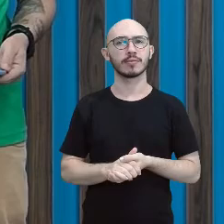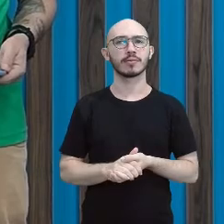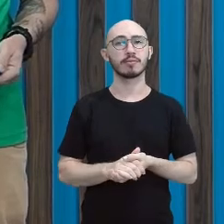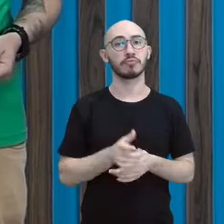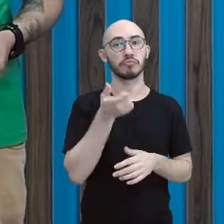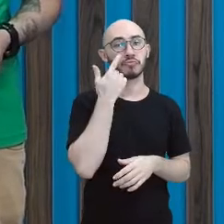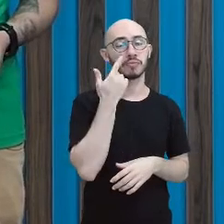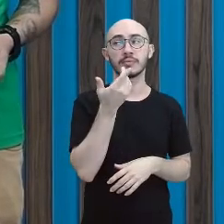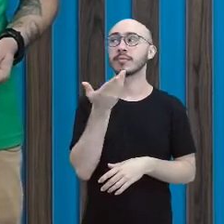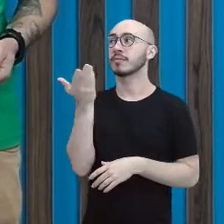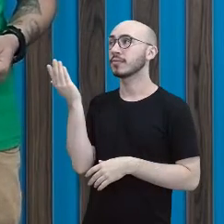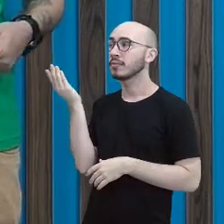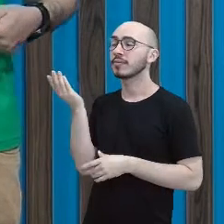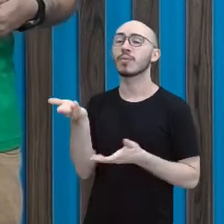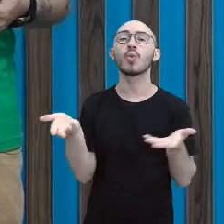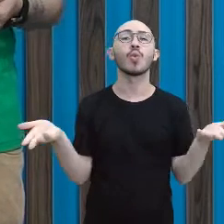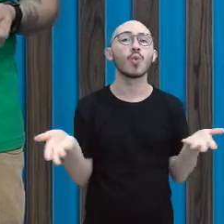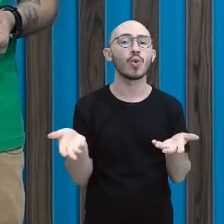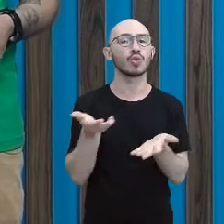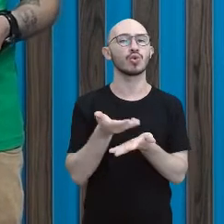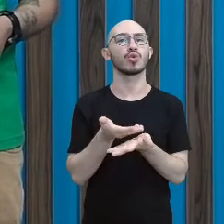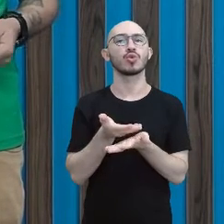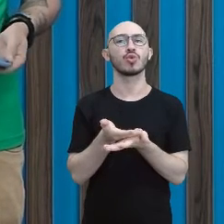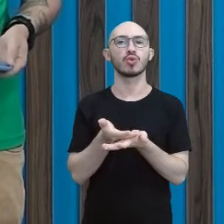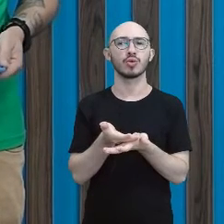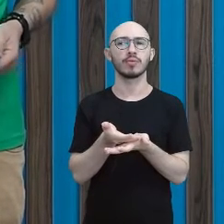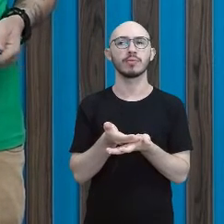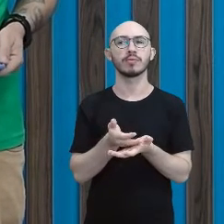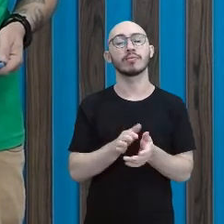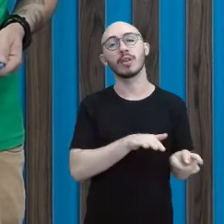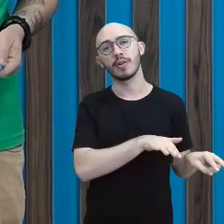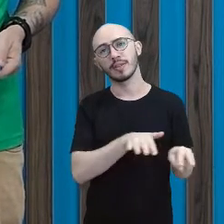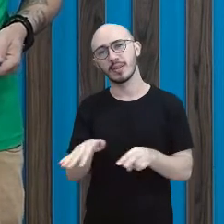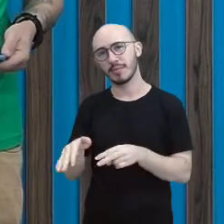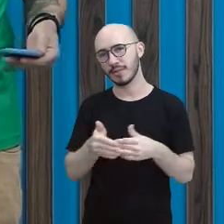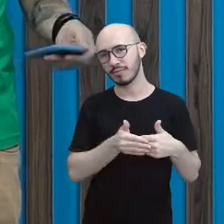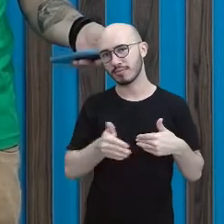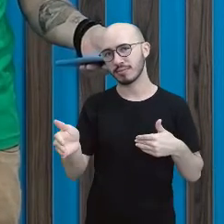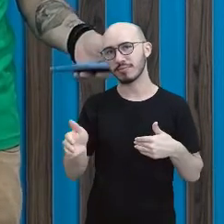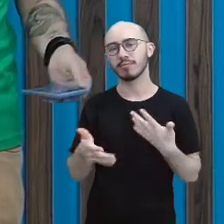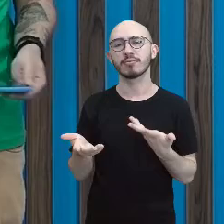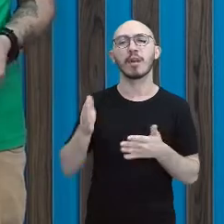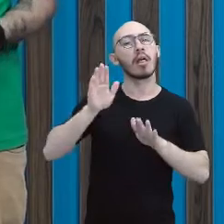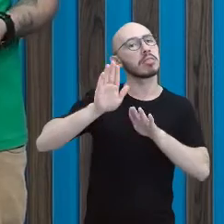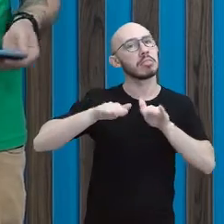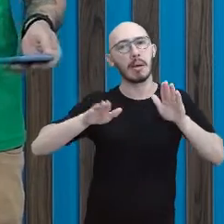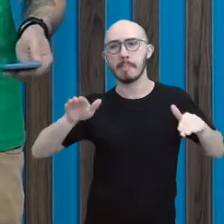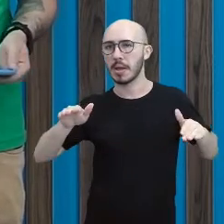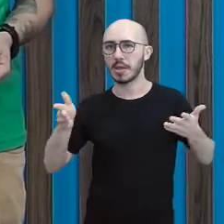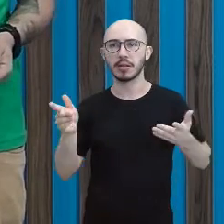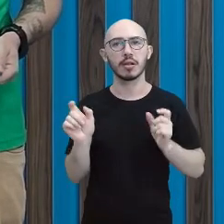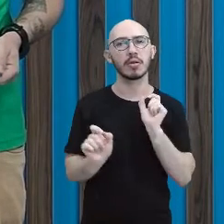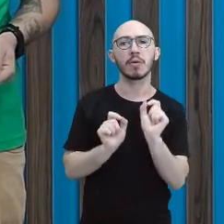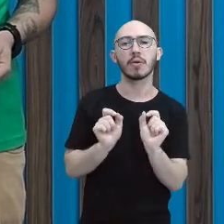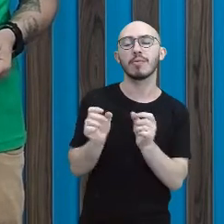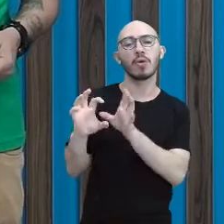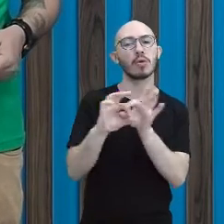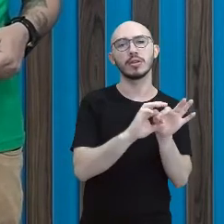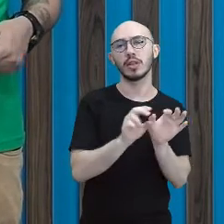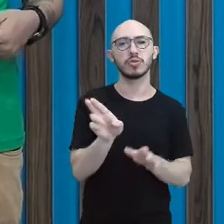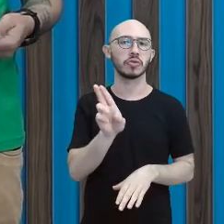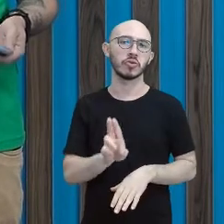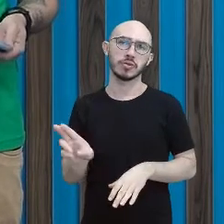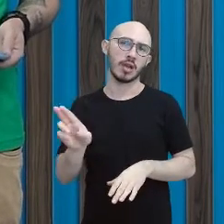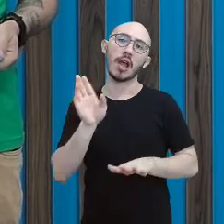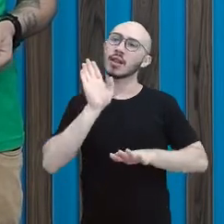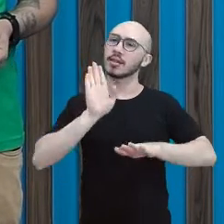que nós estamos trabalhando, que nós vamos trabalhar durante essa semana, tá certo? É muito relativo, dependendo do cenário que você